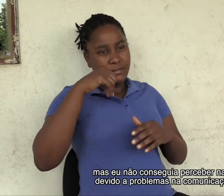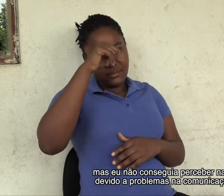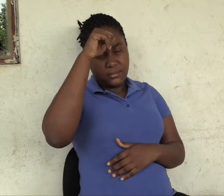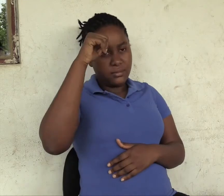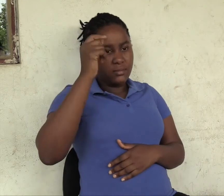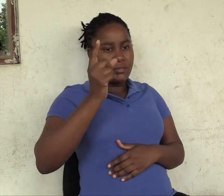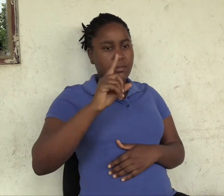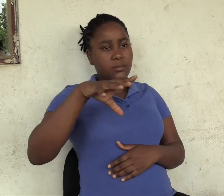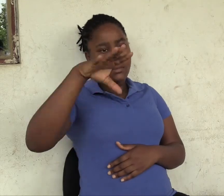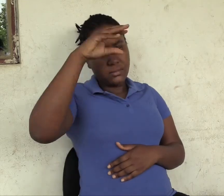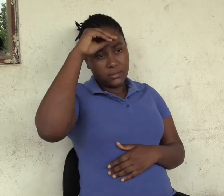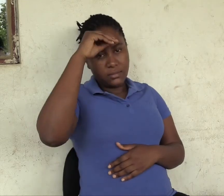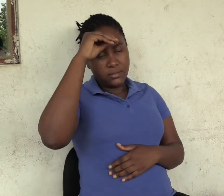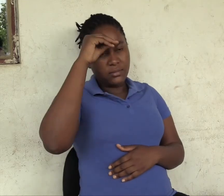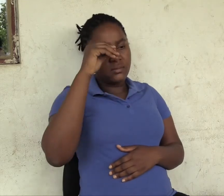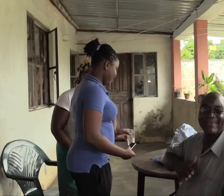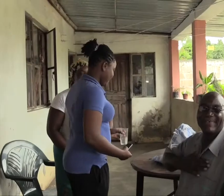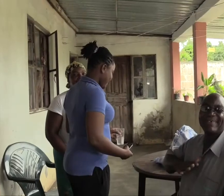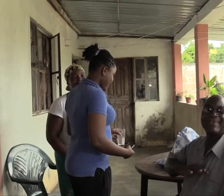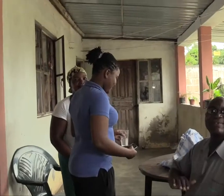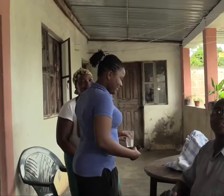comunicação.